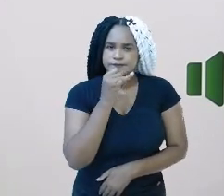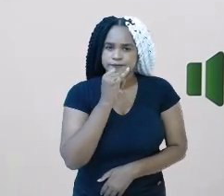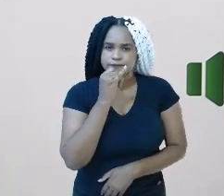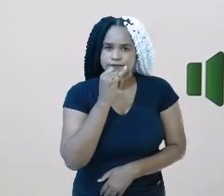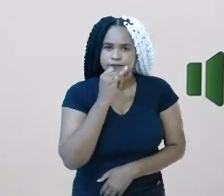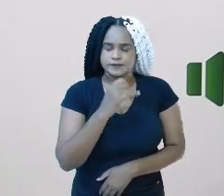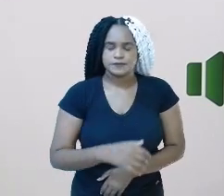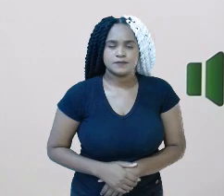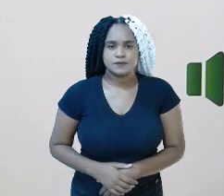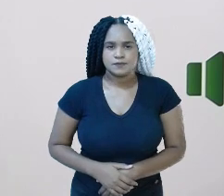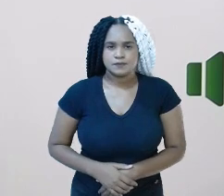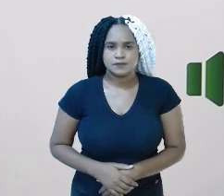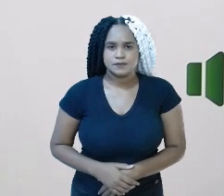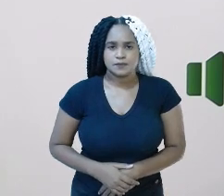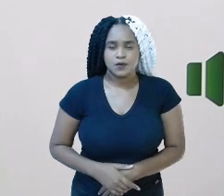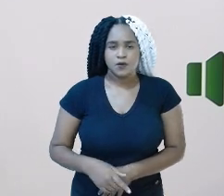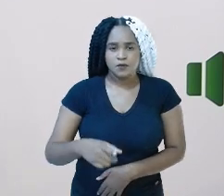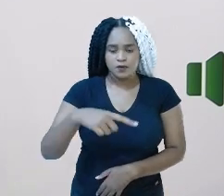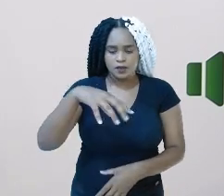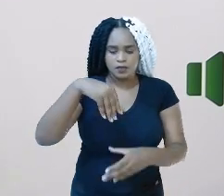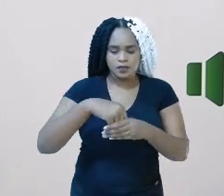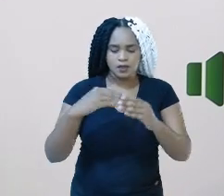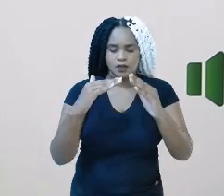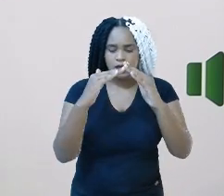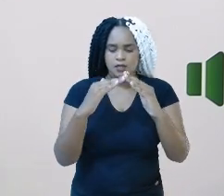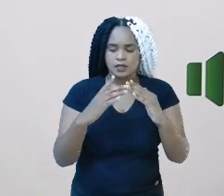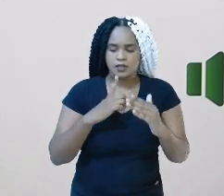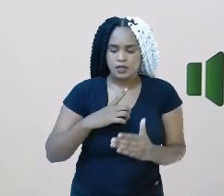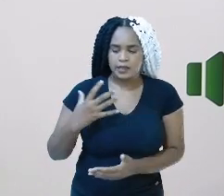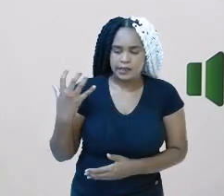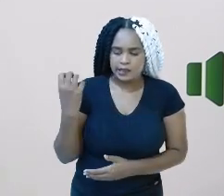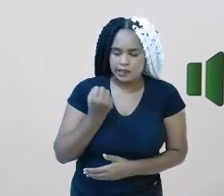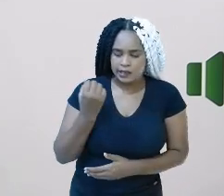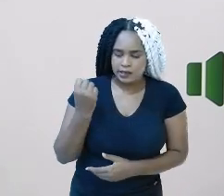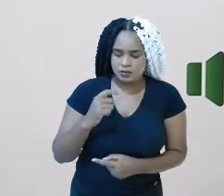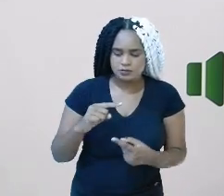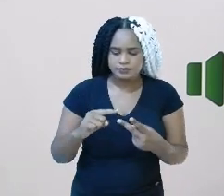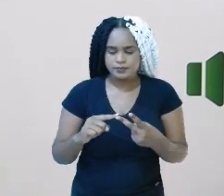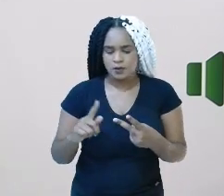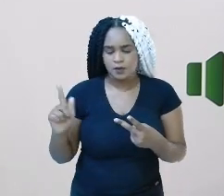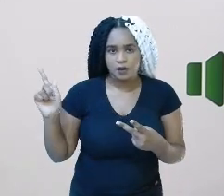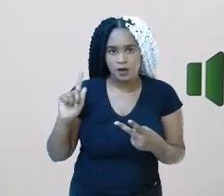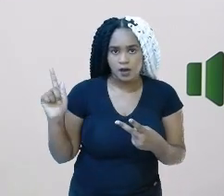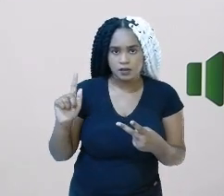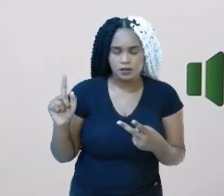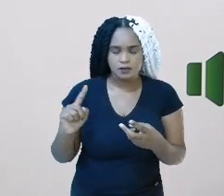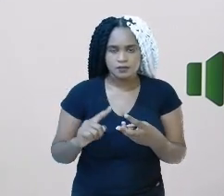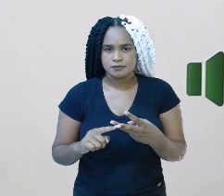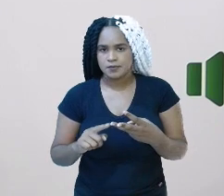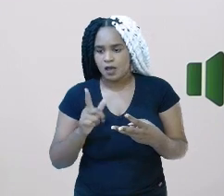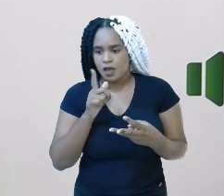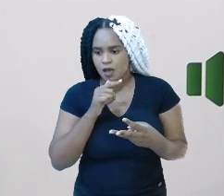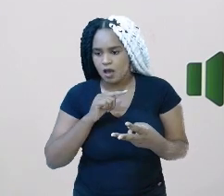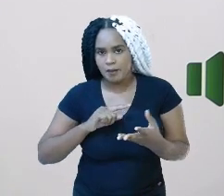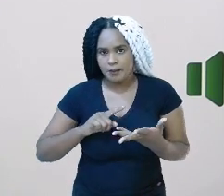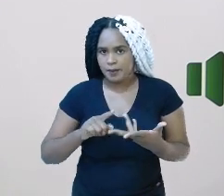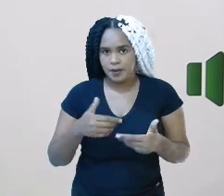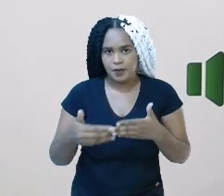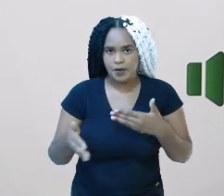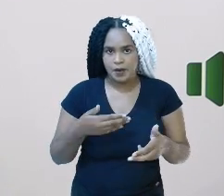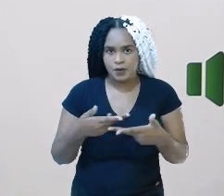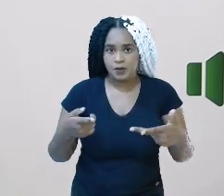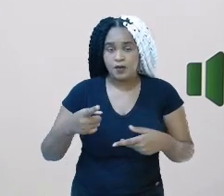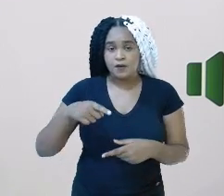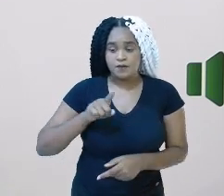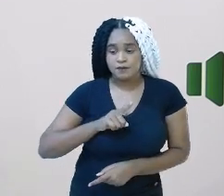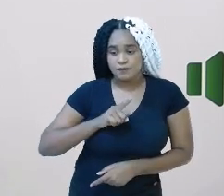algum leite, algum refrigerante, algum produto líquido da sua casa, vai lá e vê a